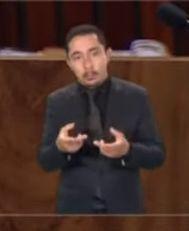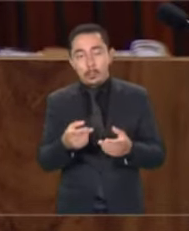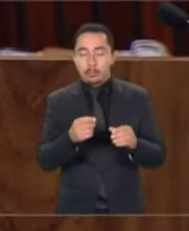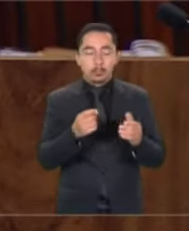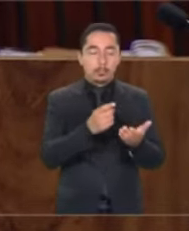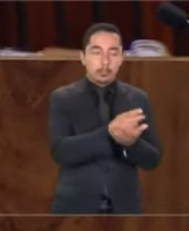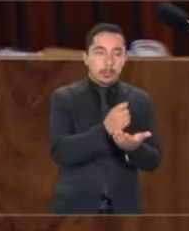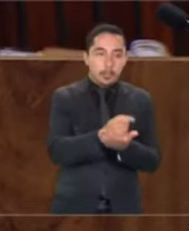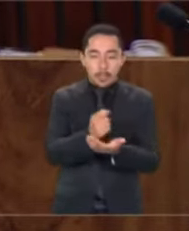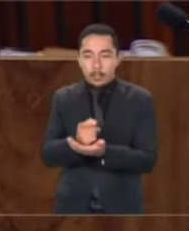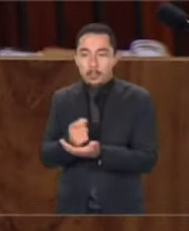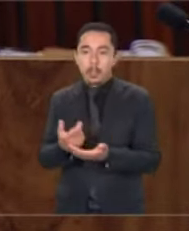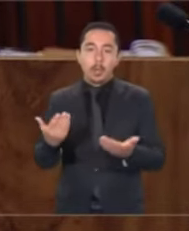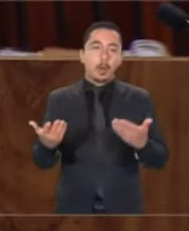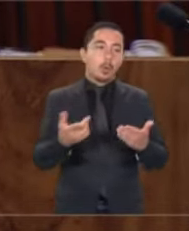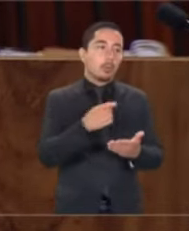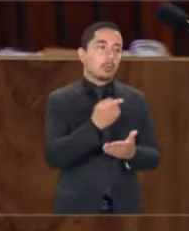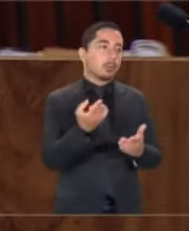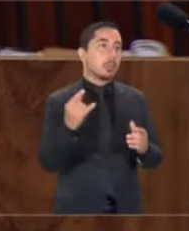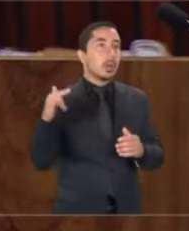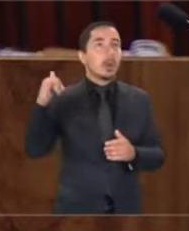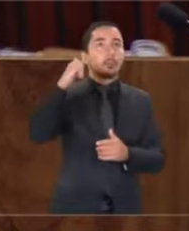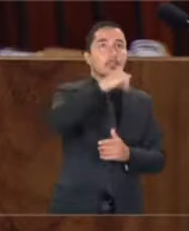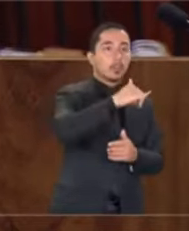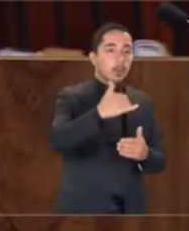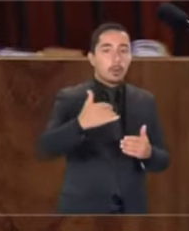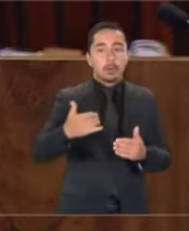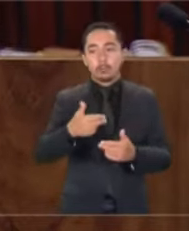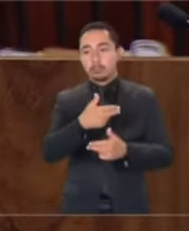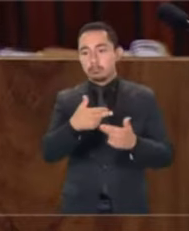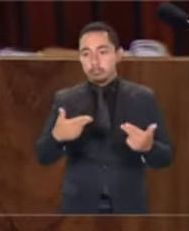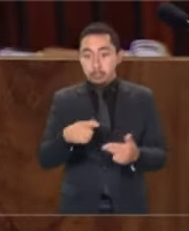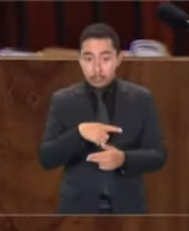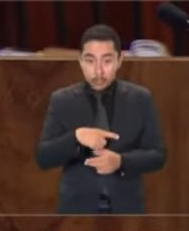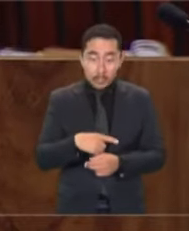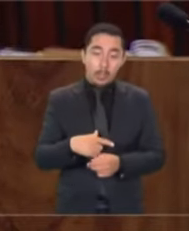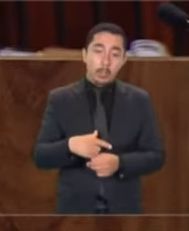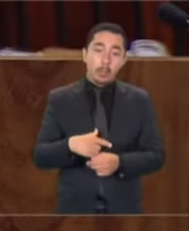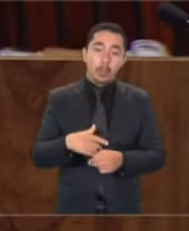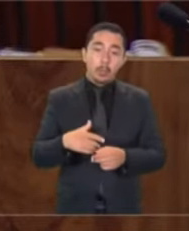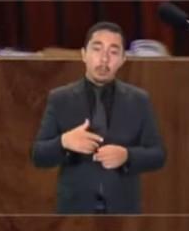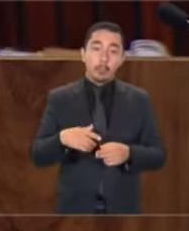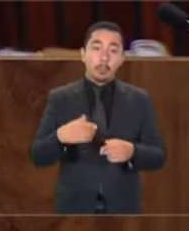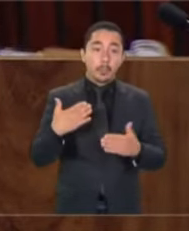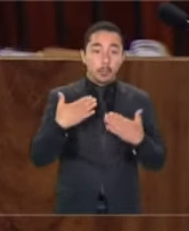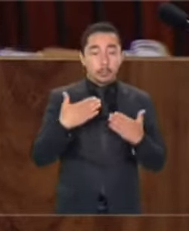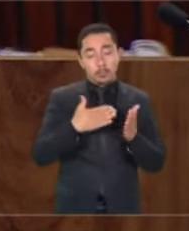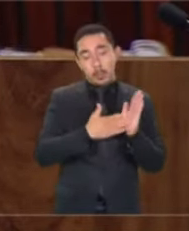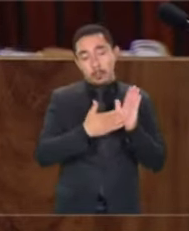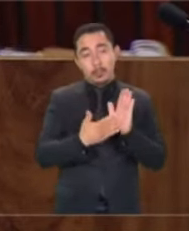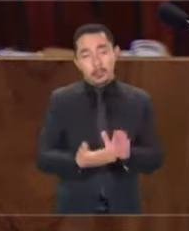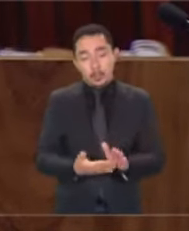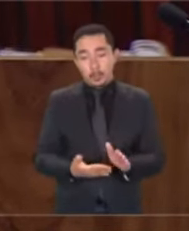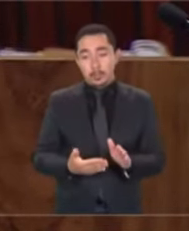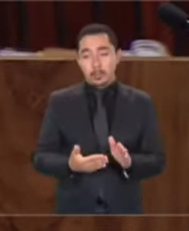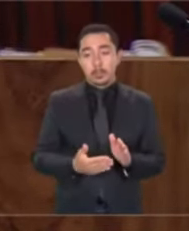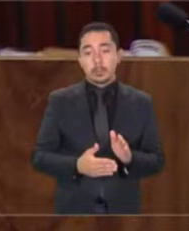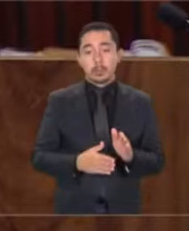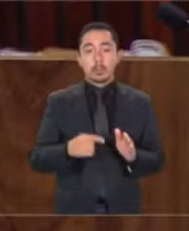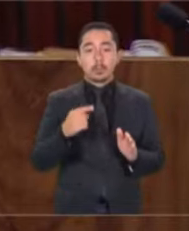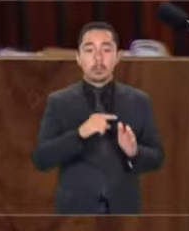hospedagens. A unidade técnica, após a análise da documentação apresentada pelo partido, concluiu que não